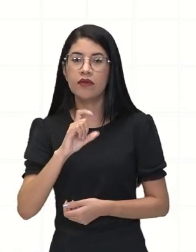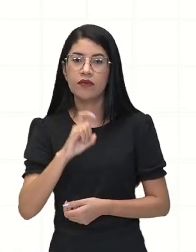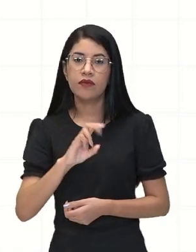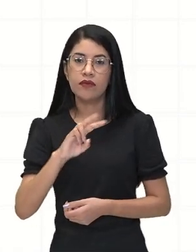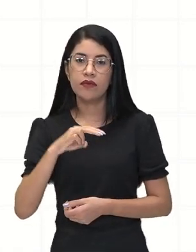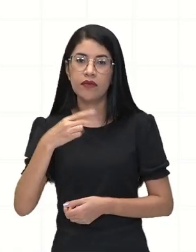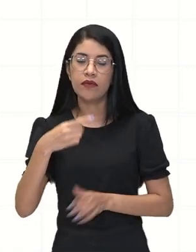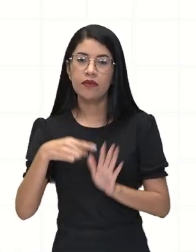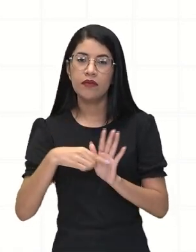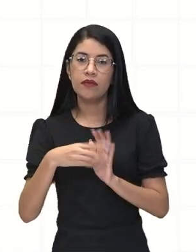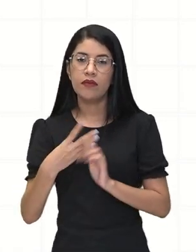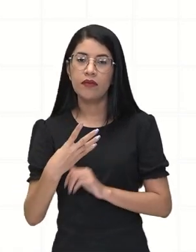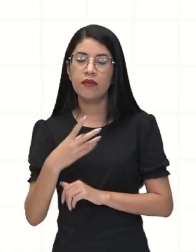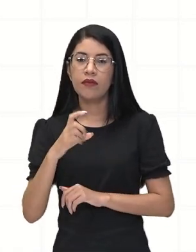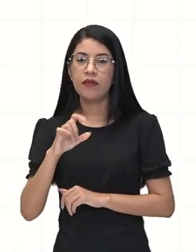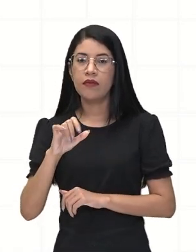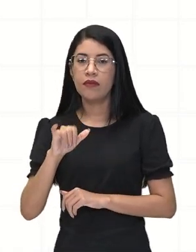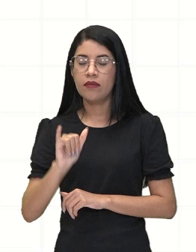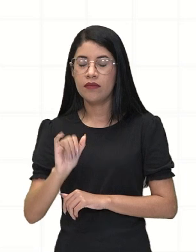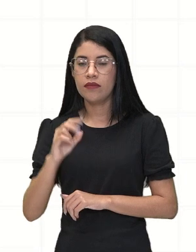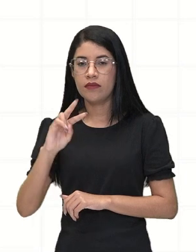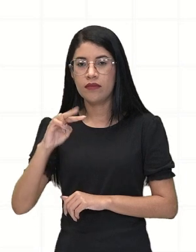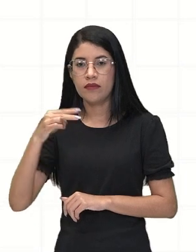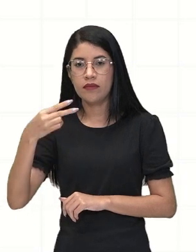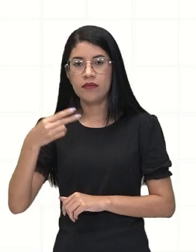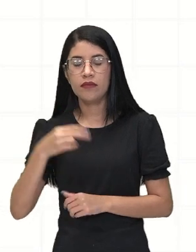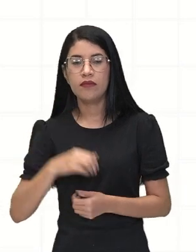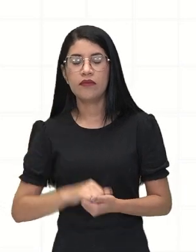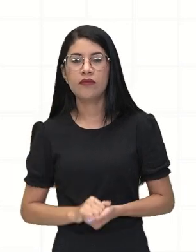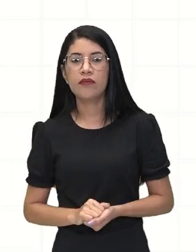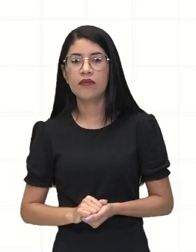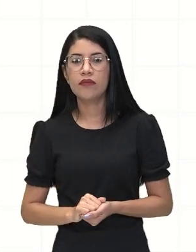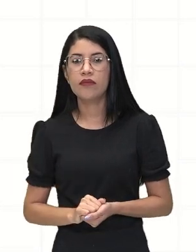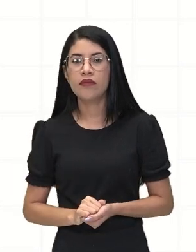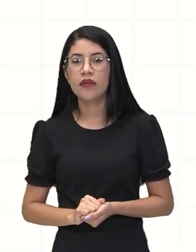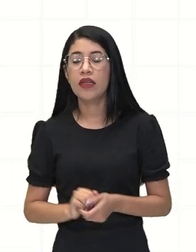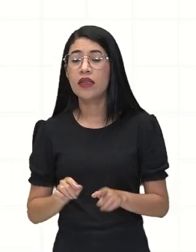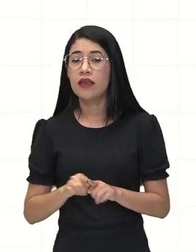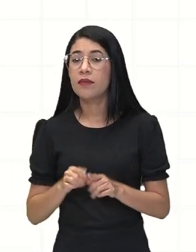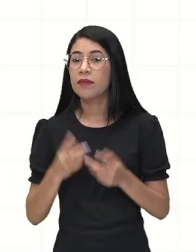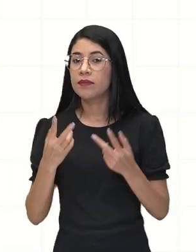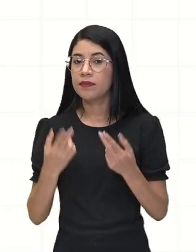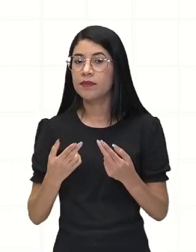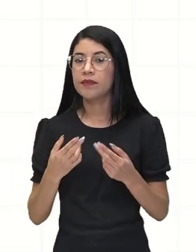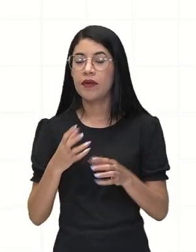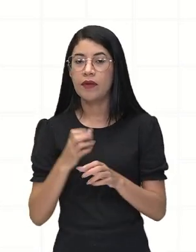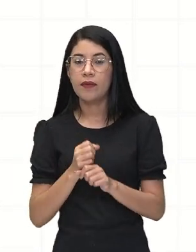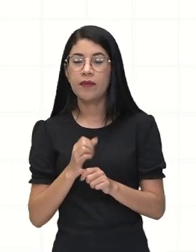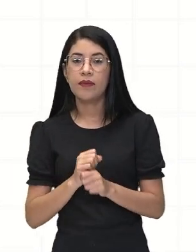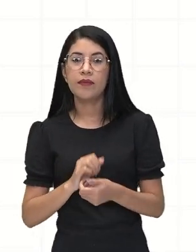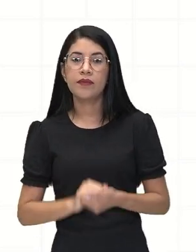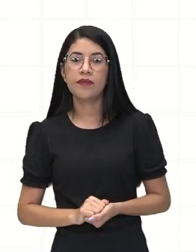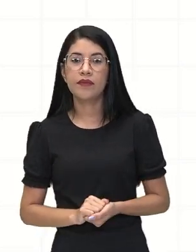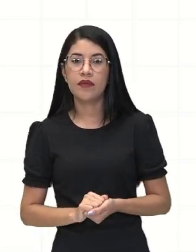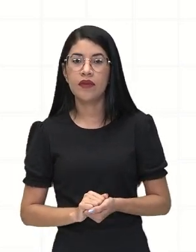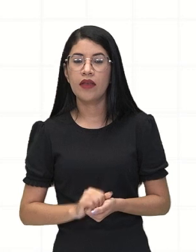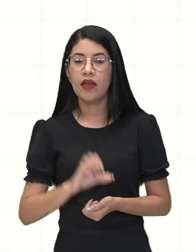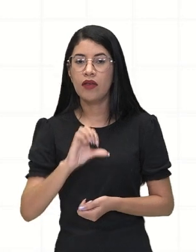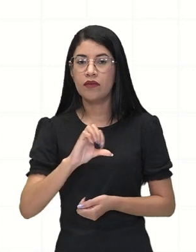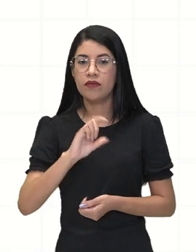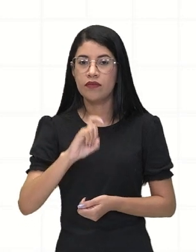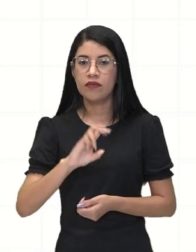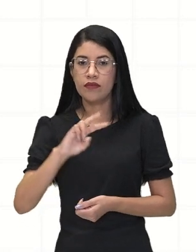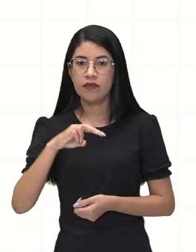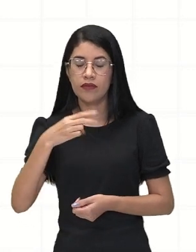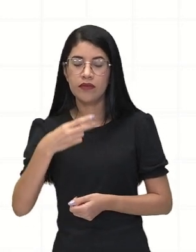menos 4y quadrado. Então, usando a mesma ideia, ó, 9x ao quadrado, eu posso escrever